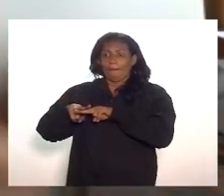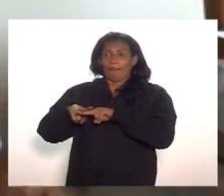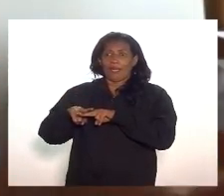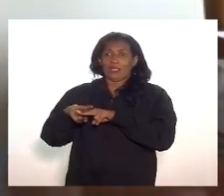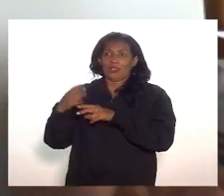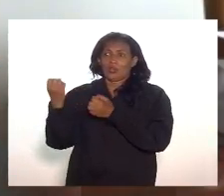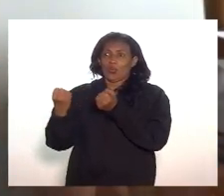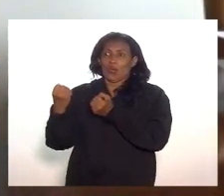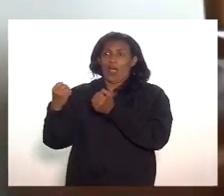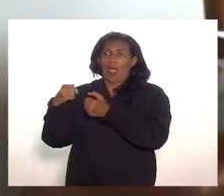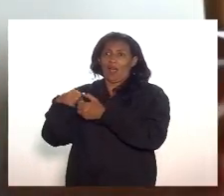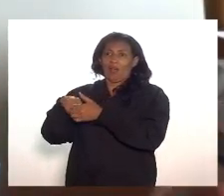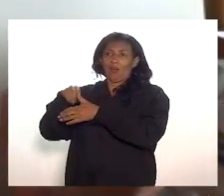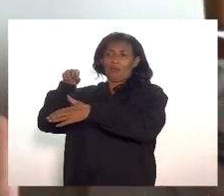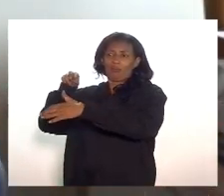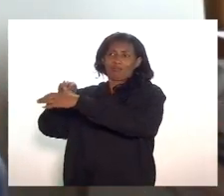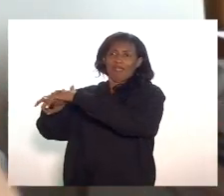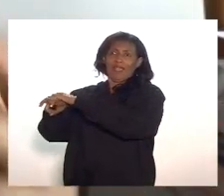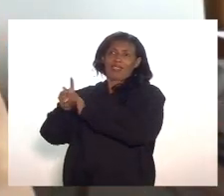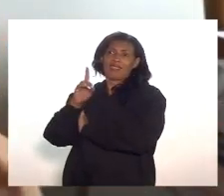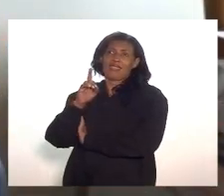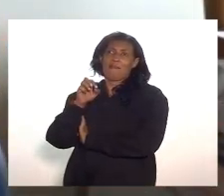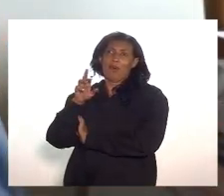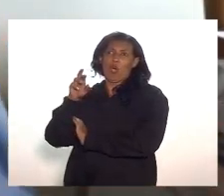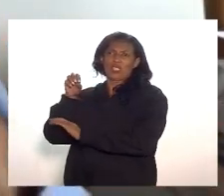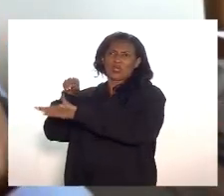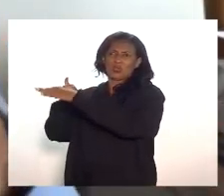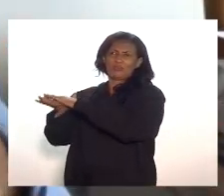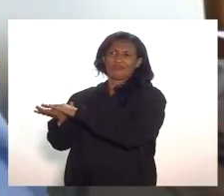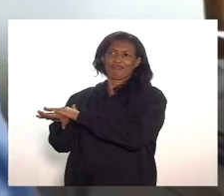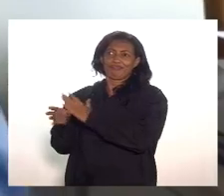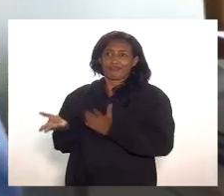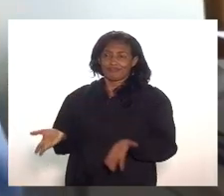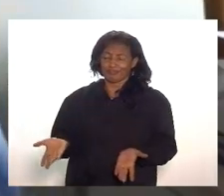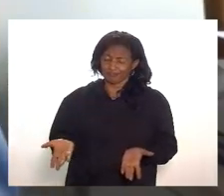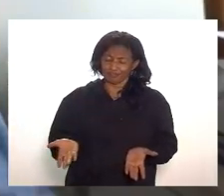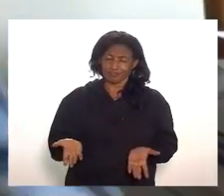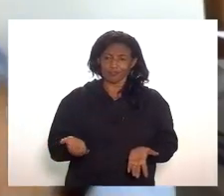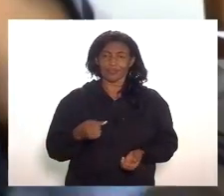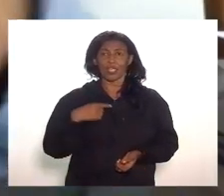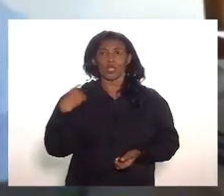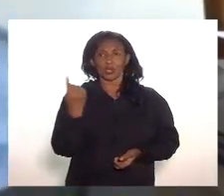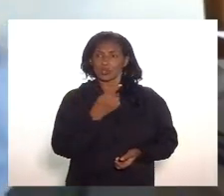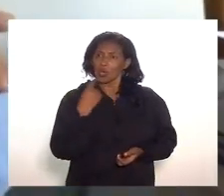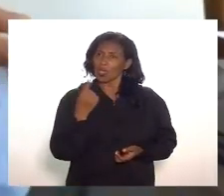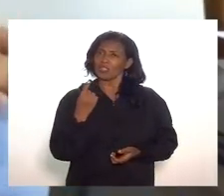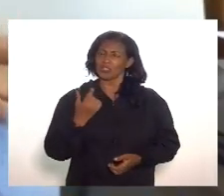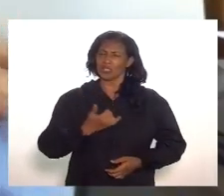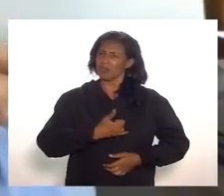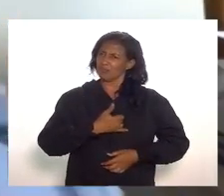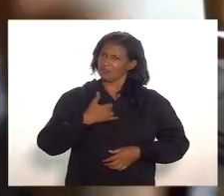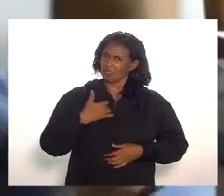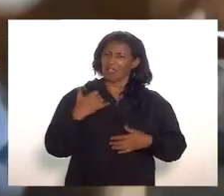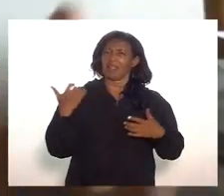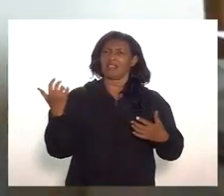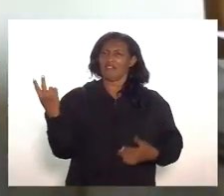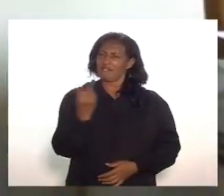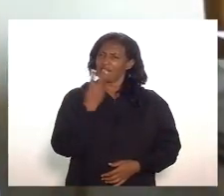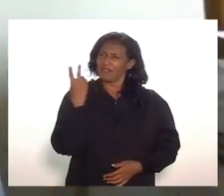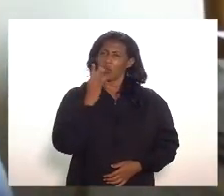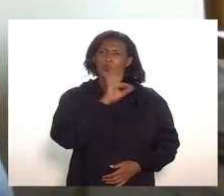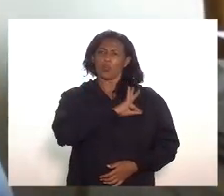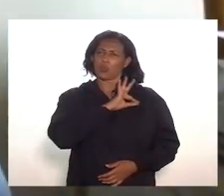lascou o cidadão da mesma forma. Então, a gente quer prestigiar a Polícia Militar, ela tem uma imensidão de